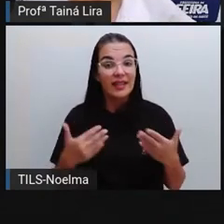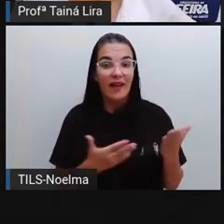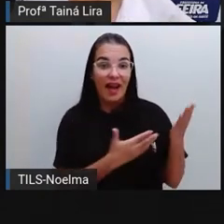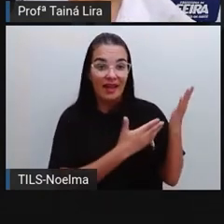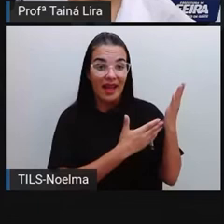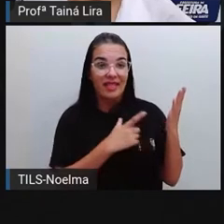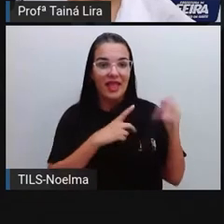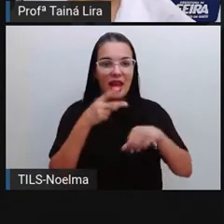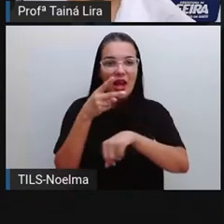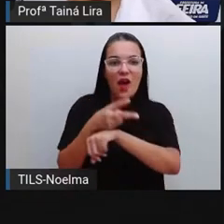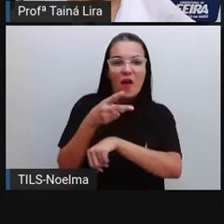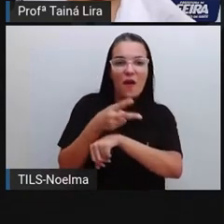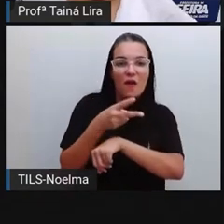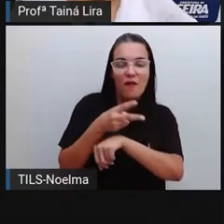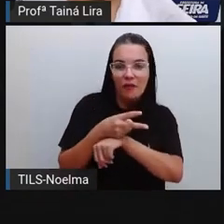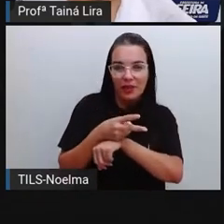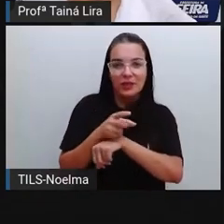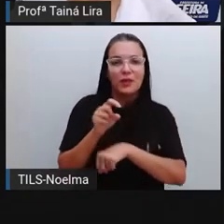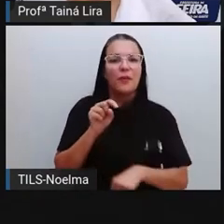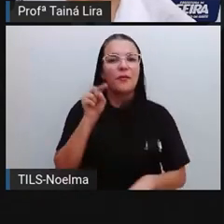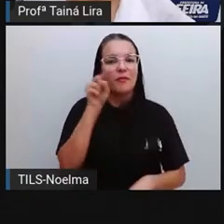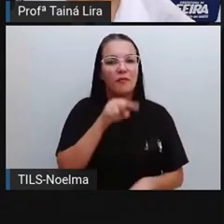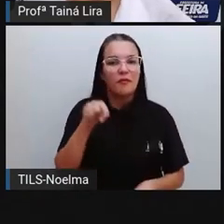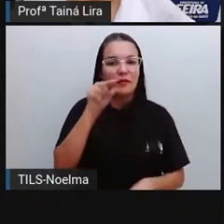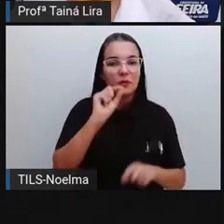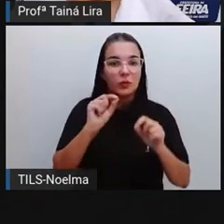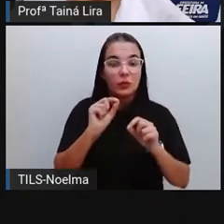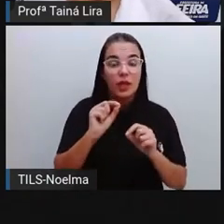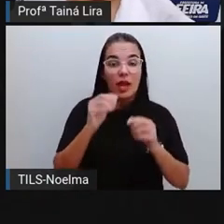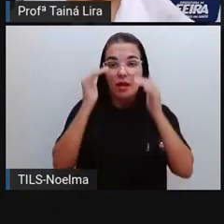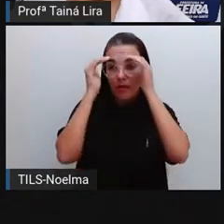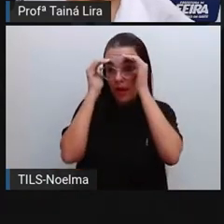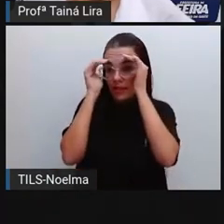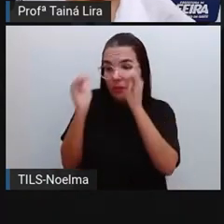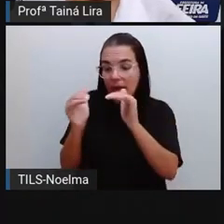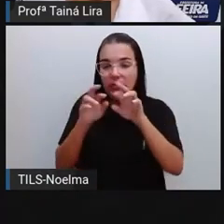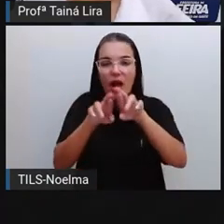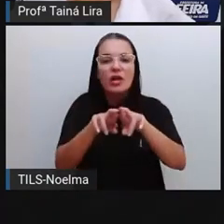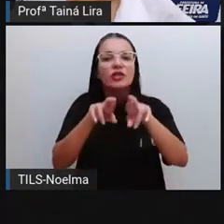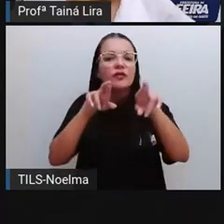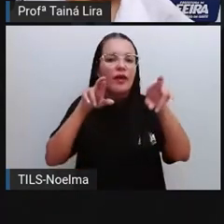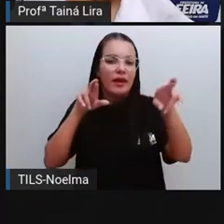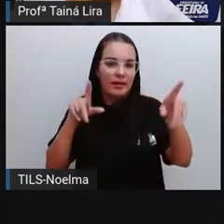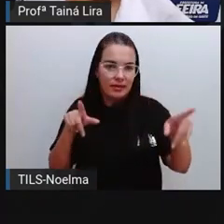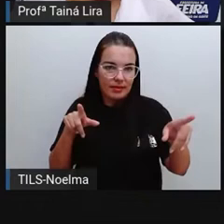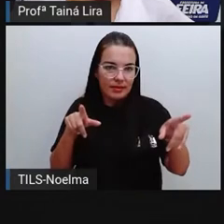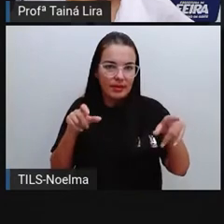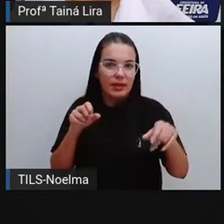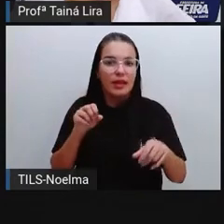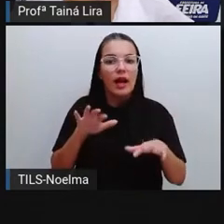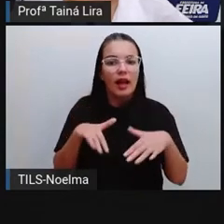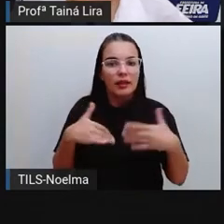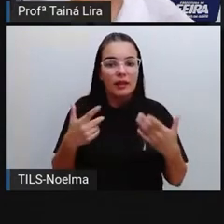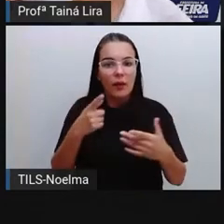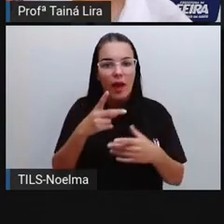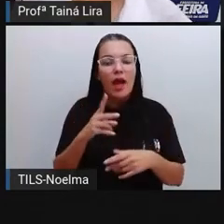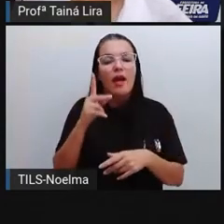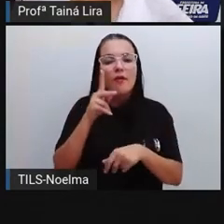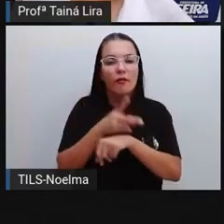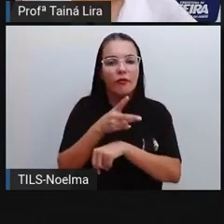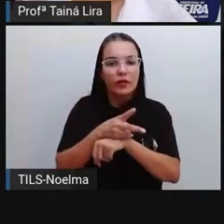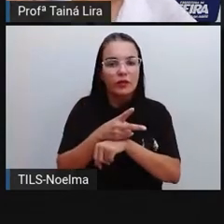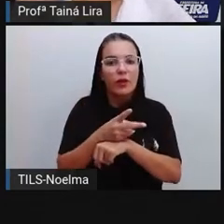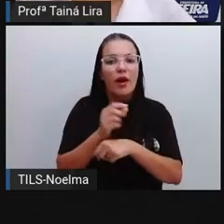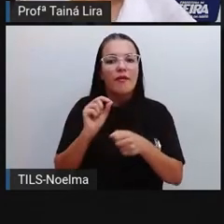trouxe um vídeo, tá, que fala sobre o respeito às diferenças. Esse vídeo foi